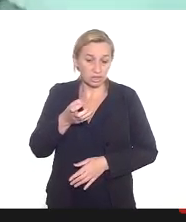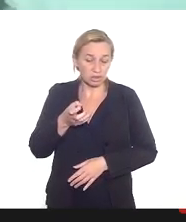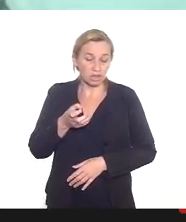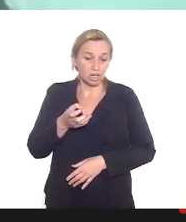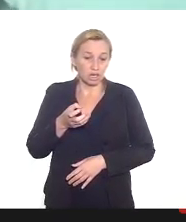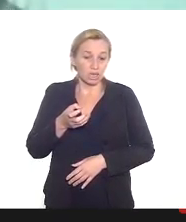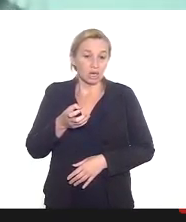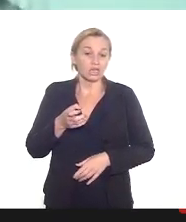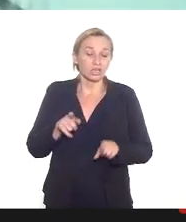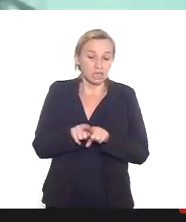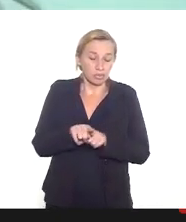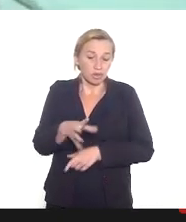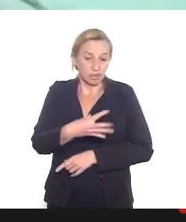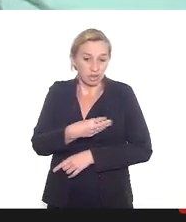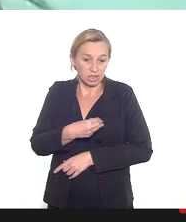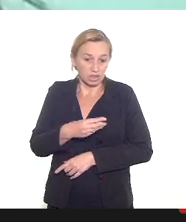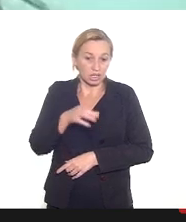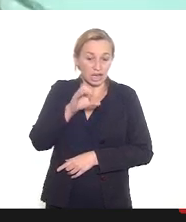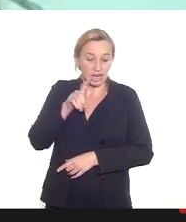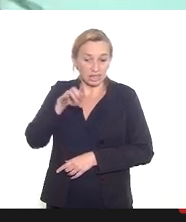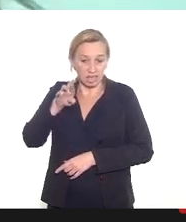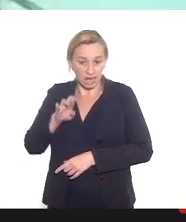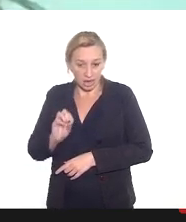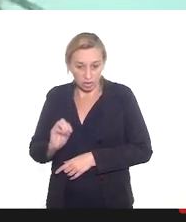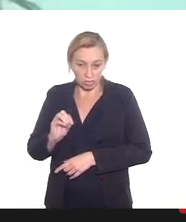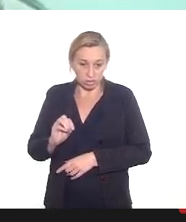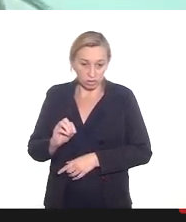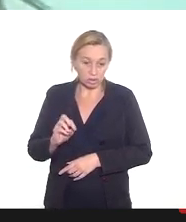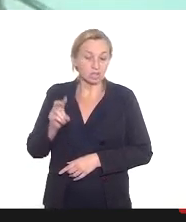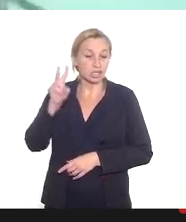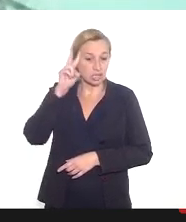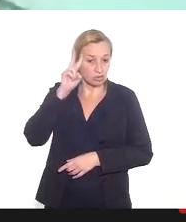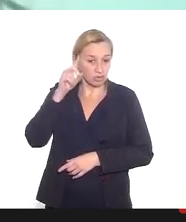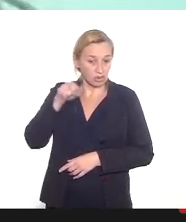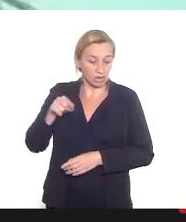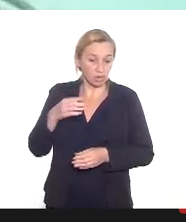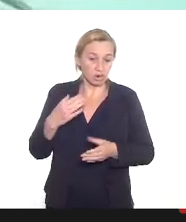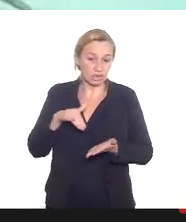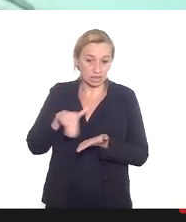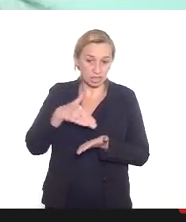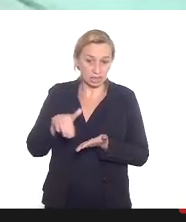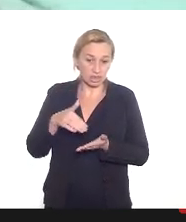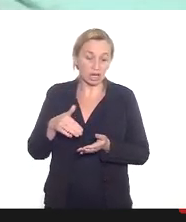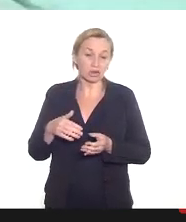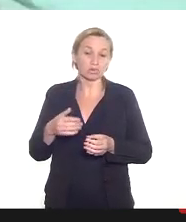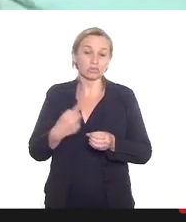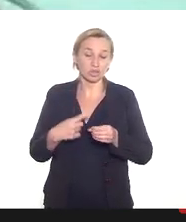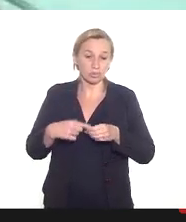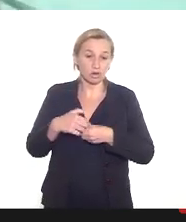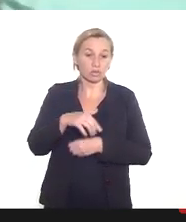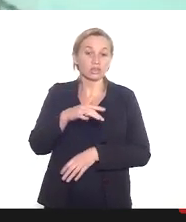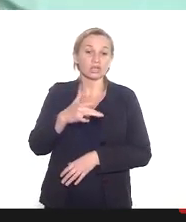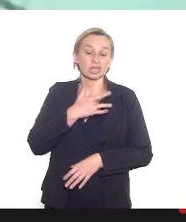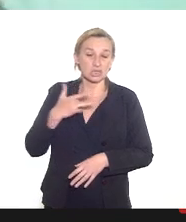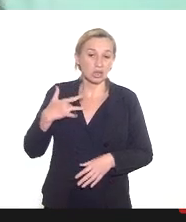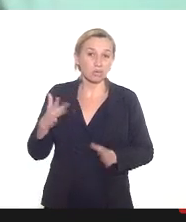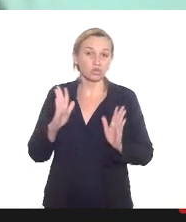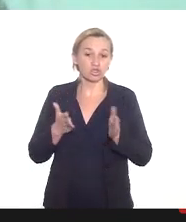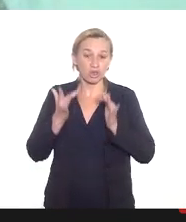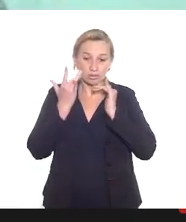para o calendário a partir de segunda-feira pelo secretário municipal de saúde e que está disponível nas redes sociais da da